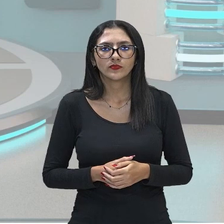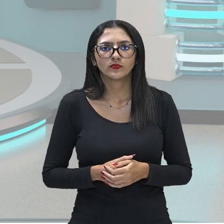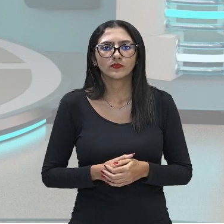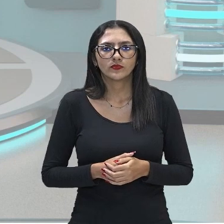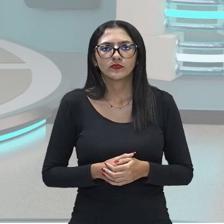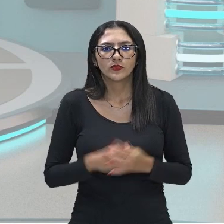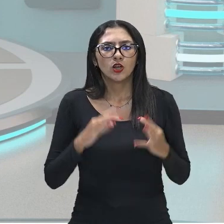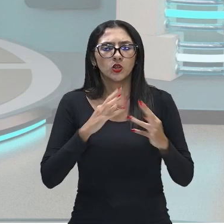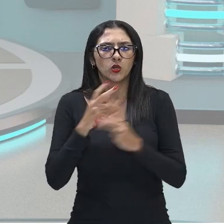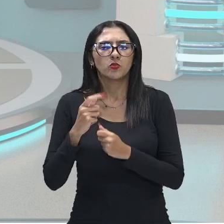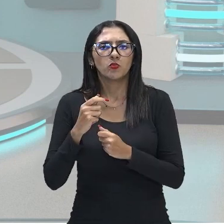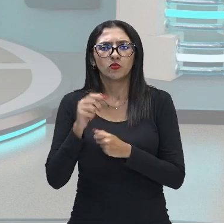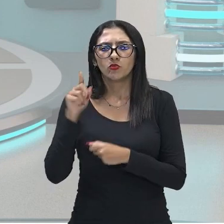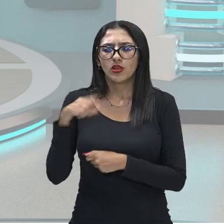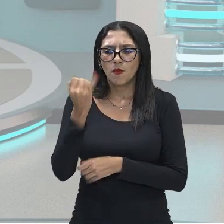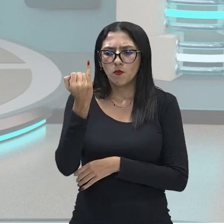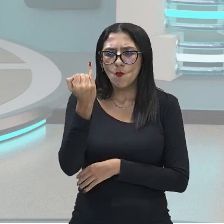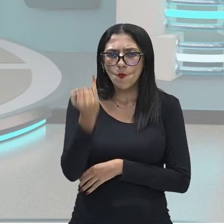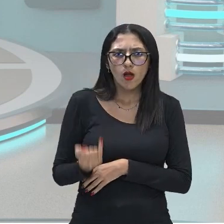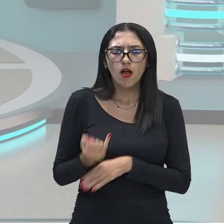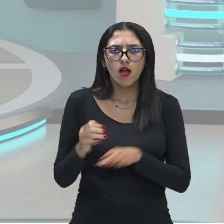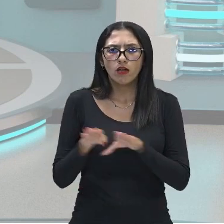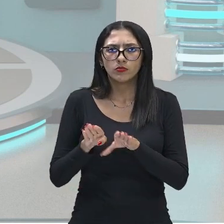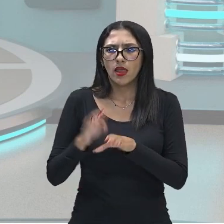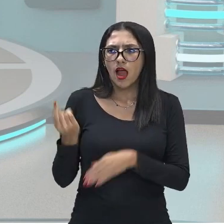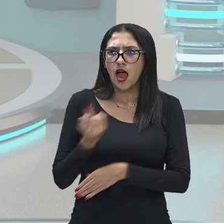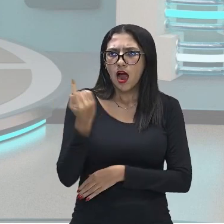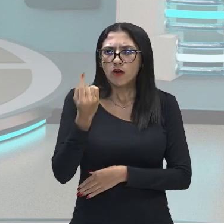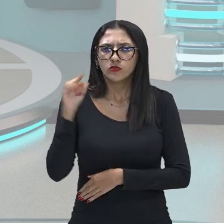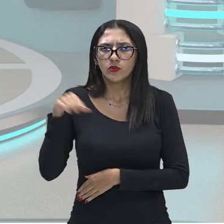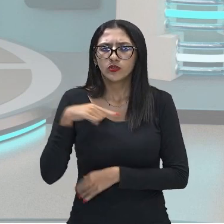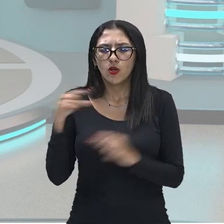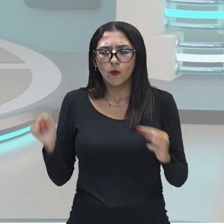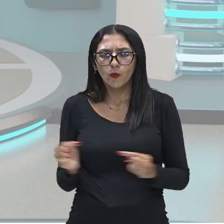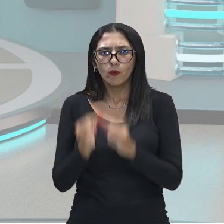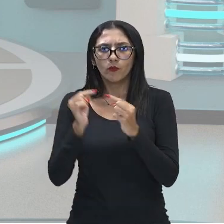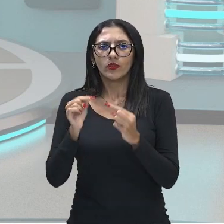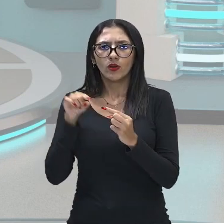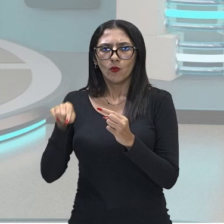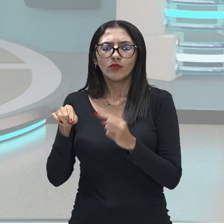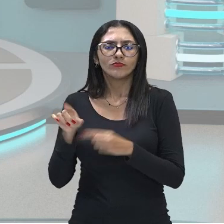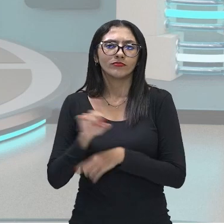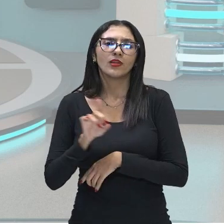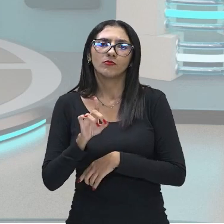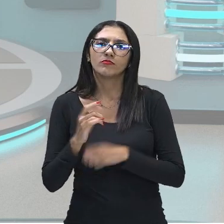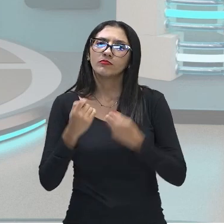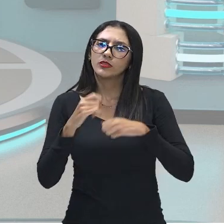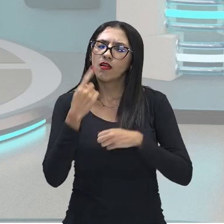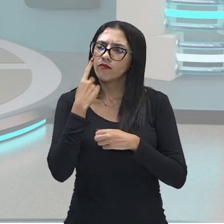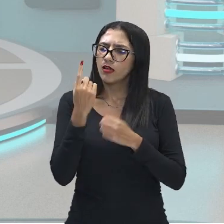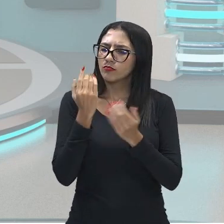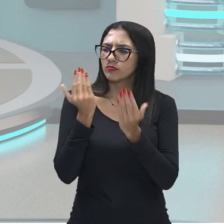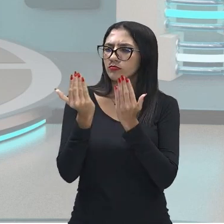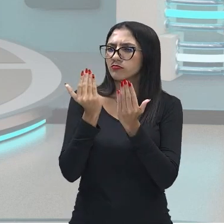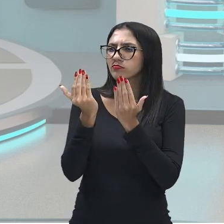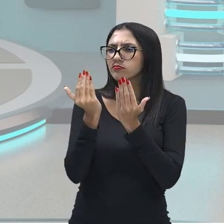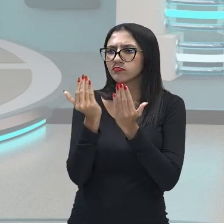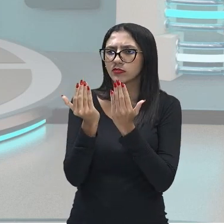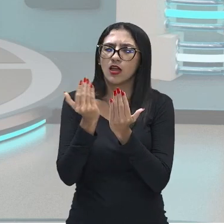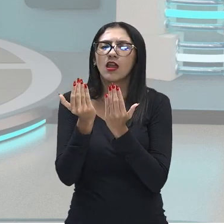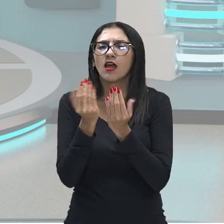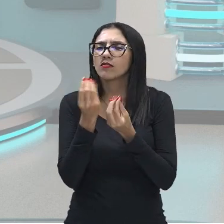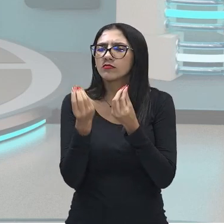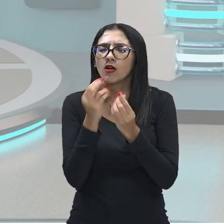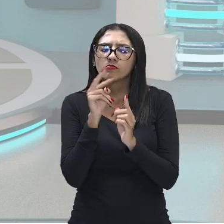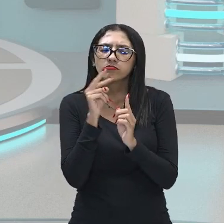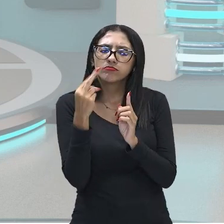todo mundo que é magro e alto vai ser ectomorfo precisa e eh eh olhar essa disposição da gordura aí eem um olhar bem